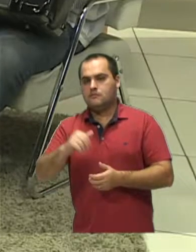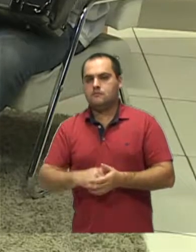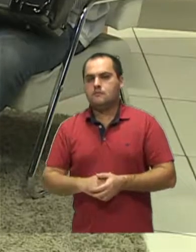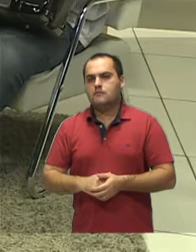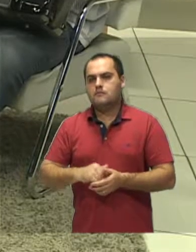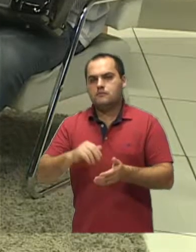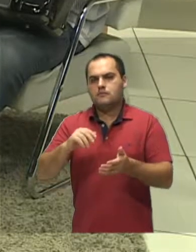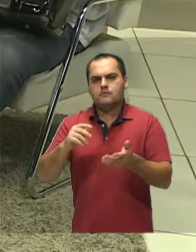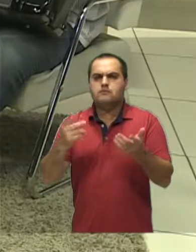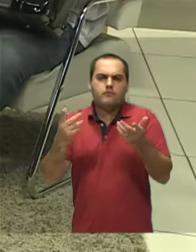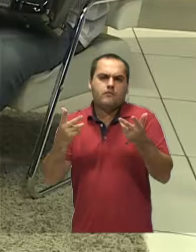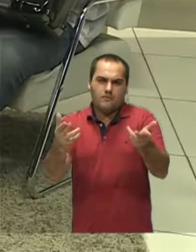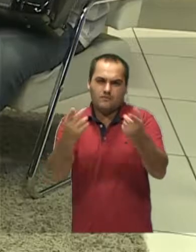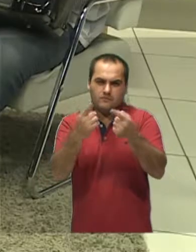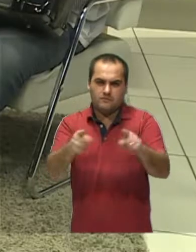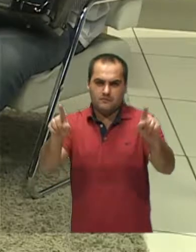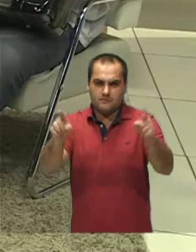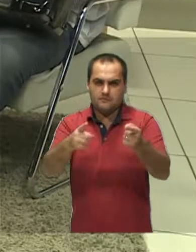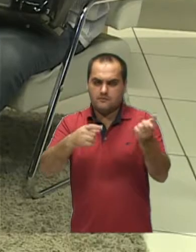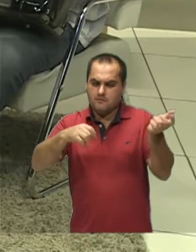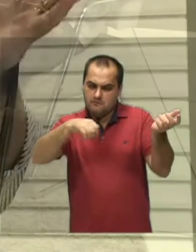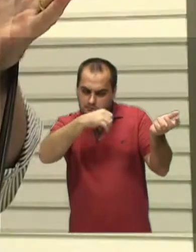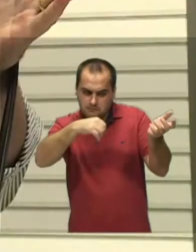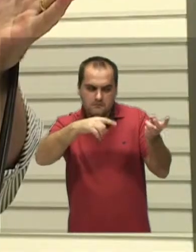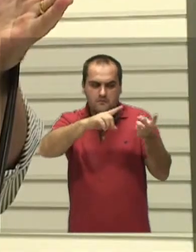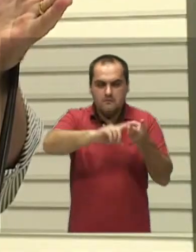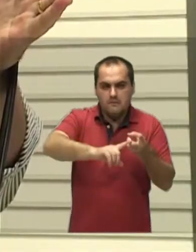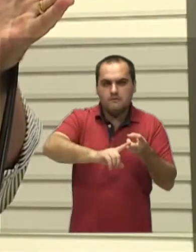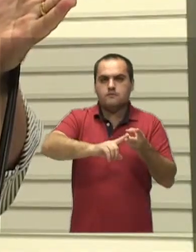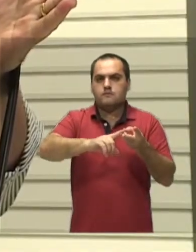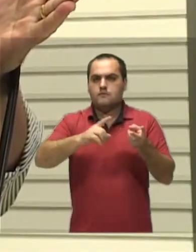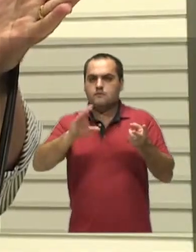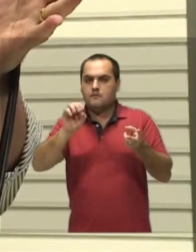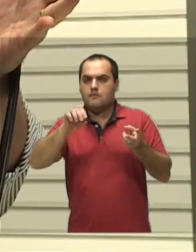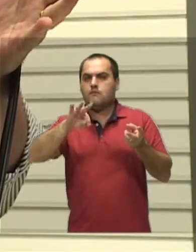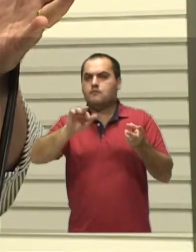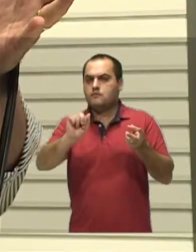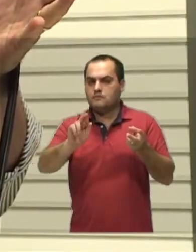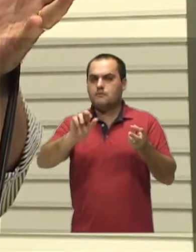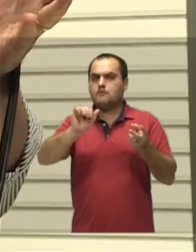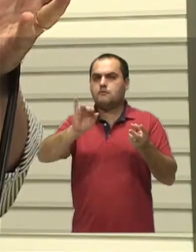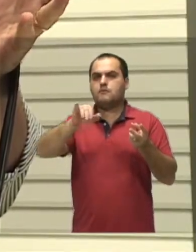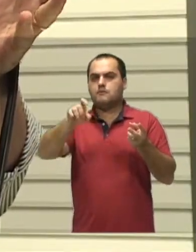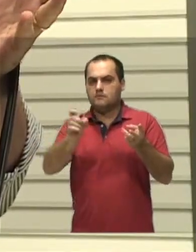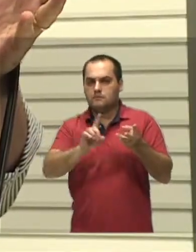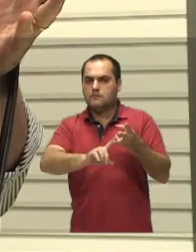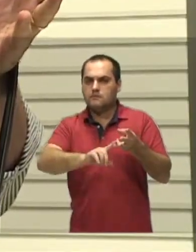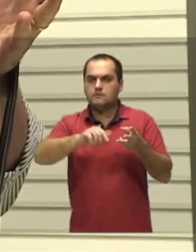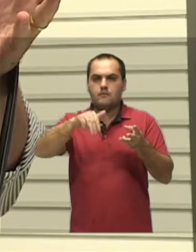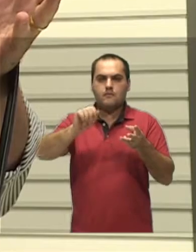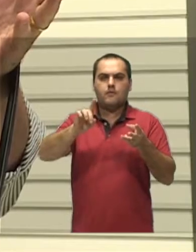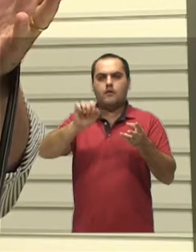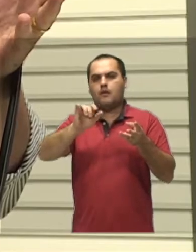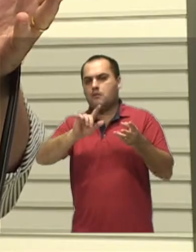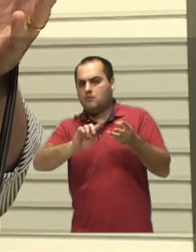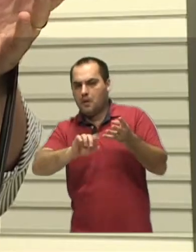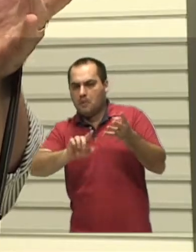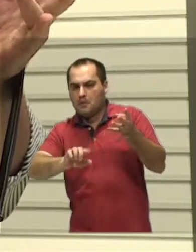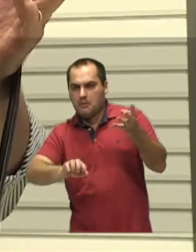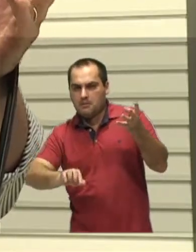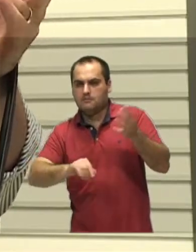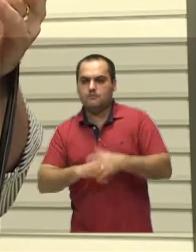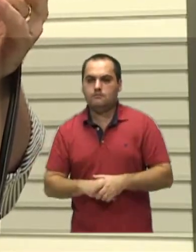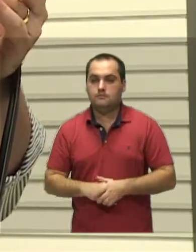uma orquestra sinfônica mesmo. Os violinos fazendo uma parte, os contrabaixos fazendo outra parte, as madeiras fazendo outra parte. E então isso a